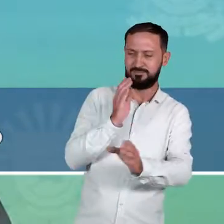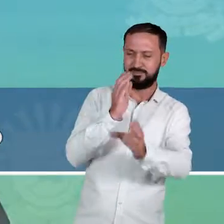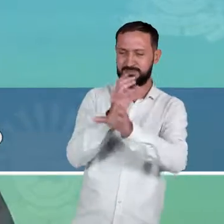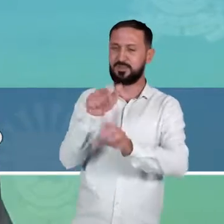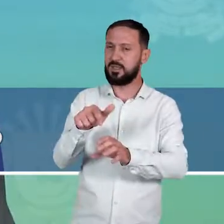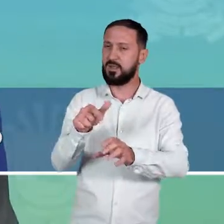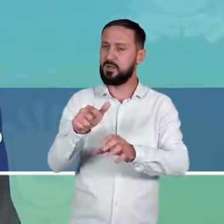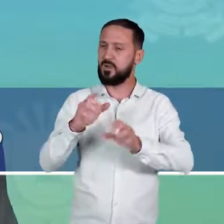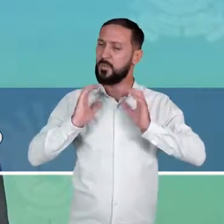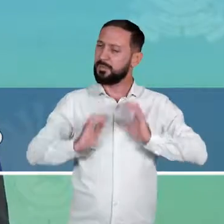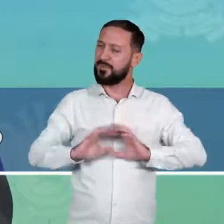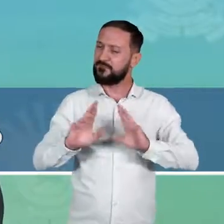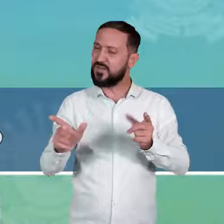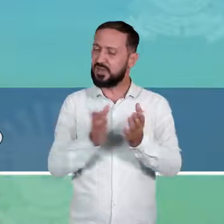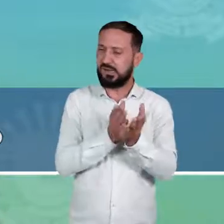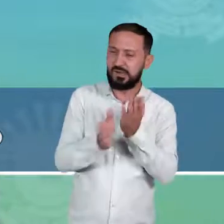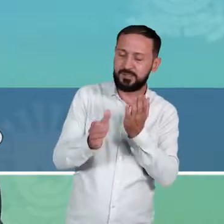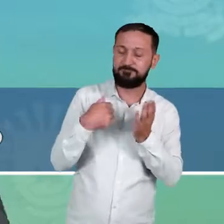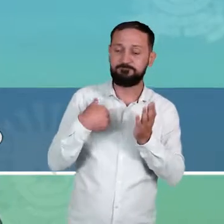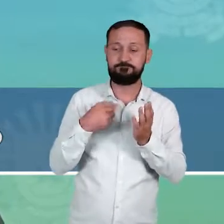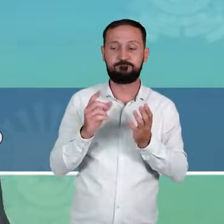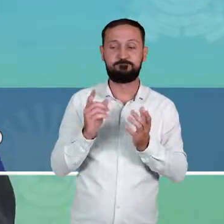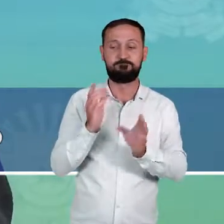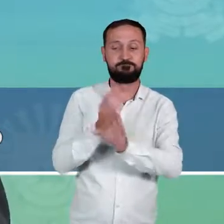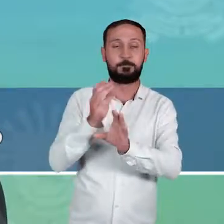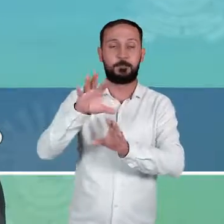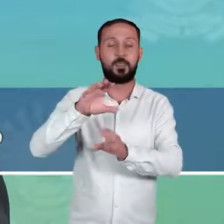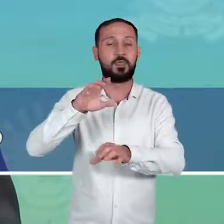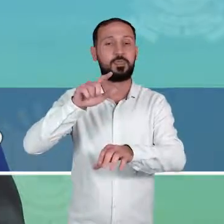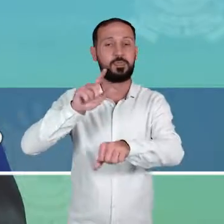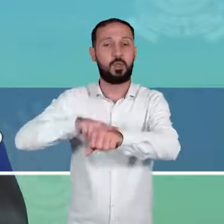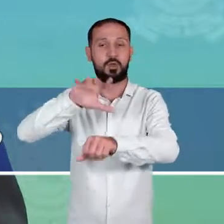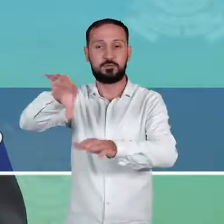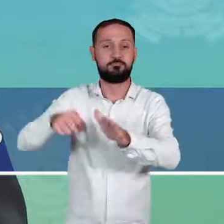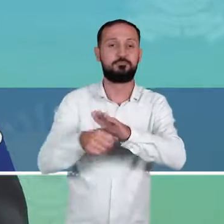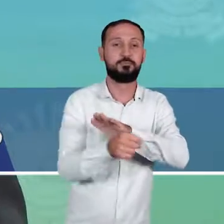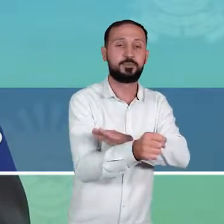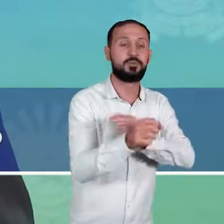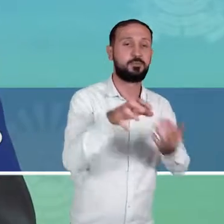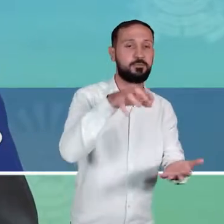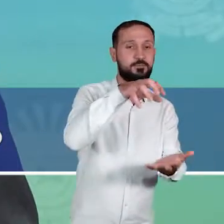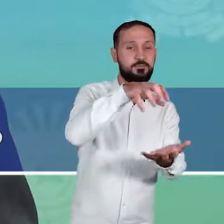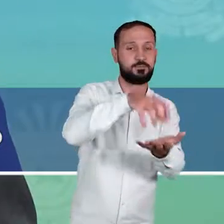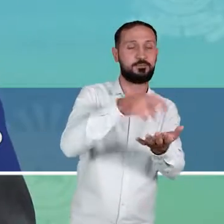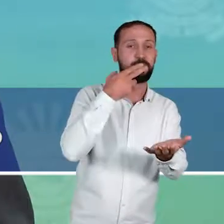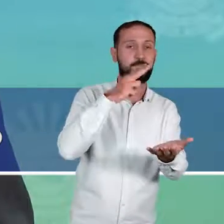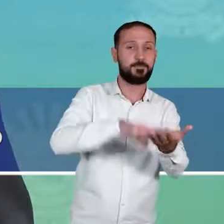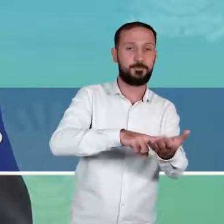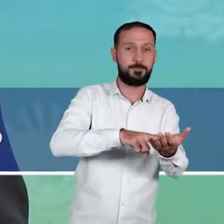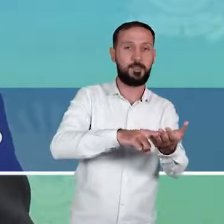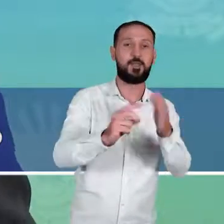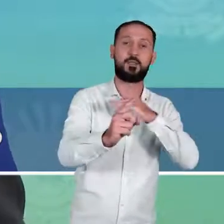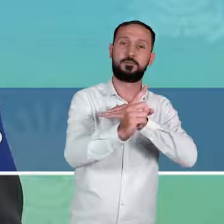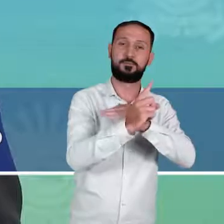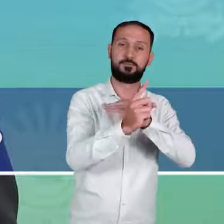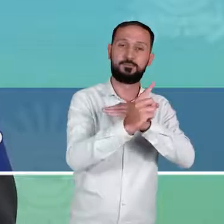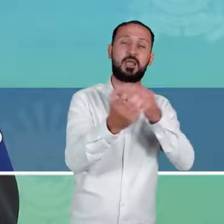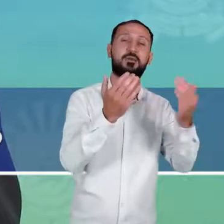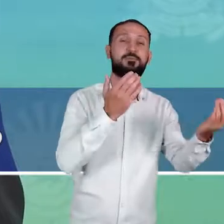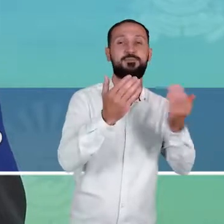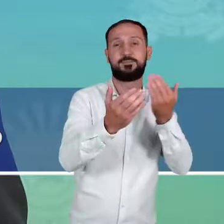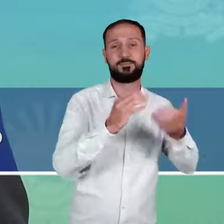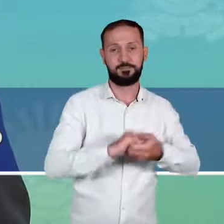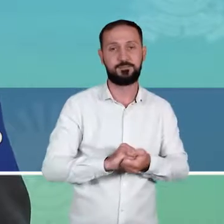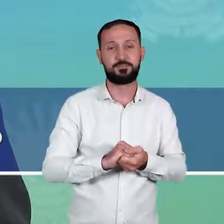comportamento atípico daquilo que é normal, ele encaminhar a um centro de atendimento psicológico, né? Então eu acho que isso